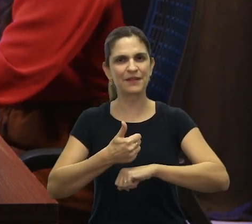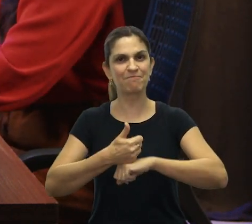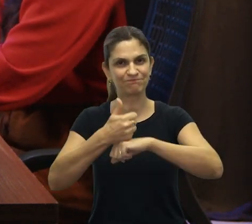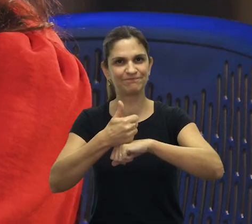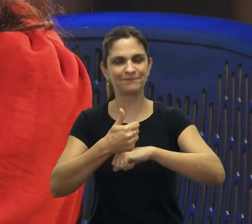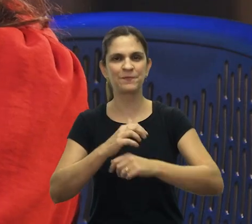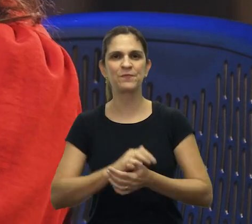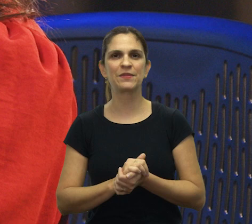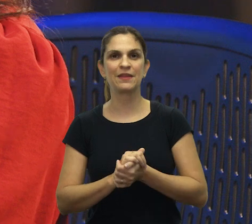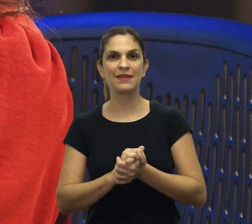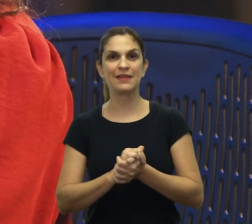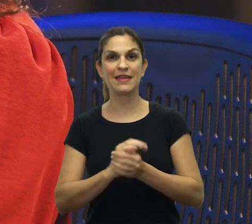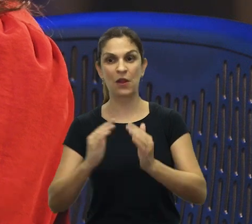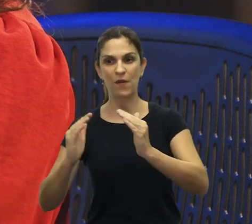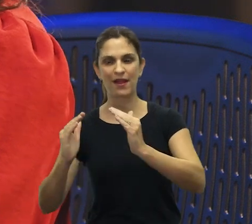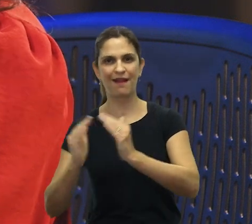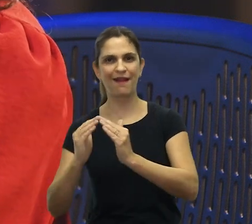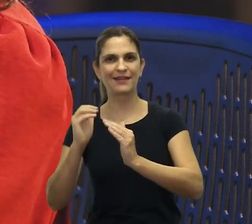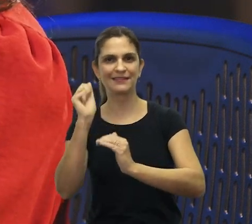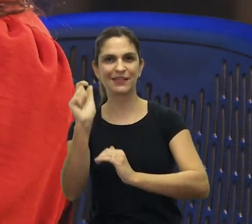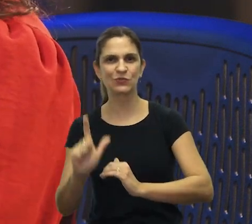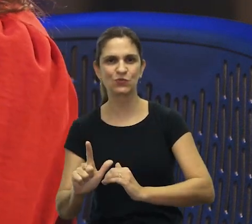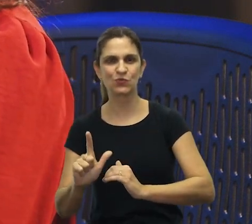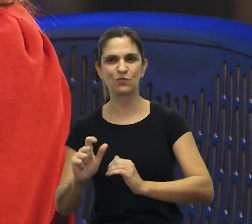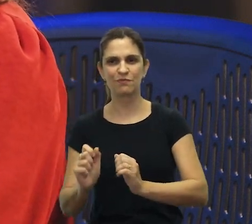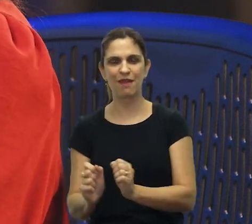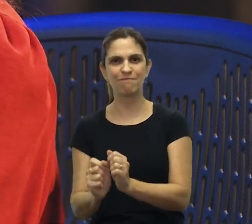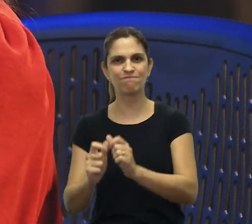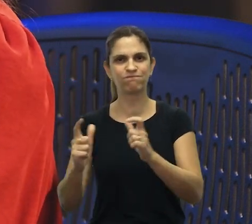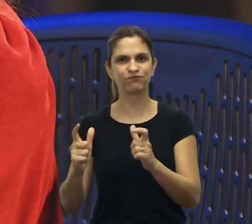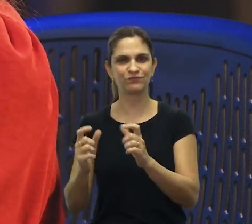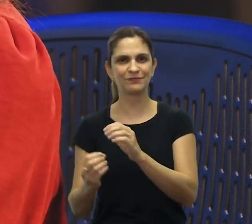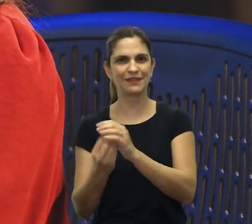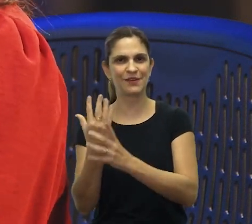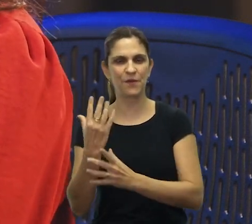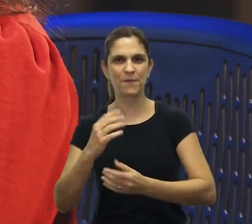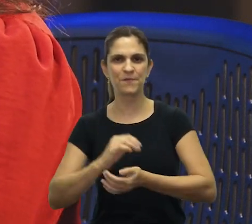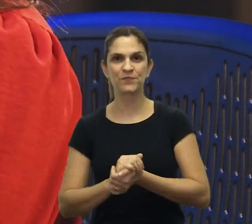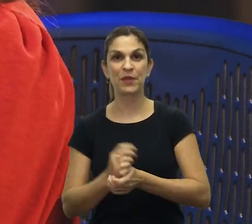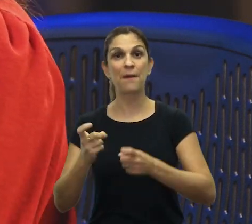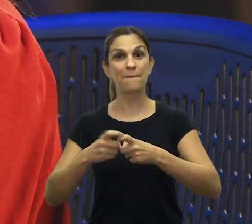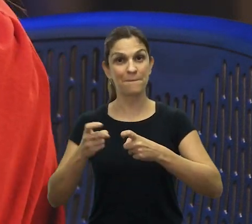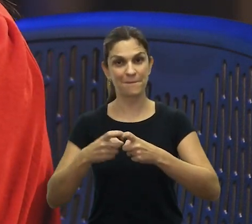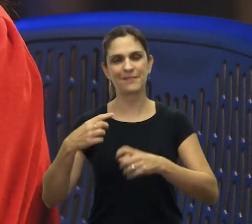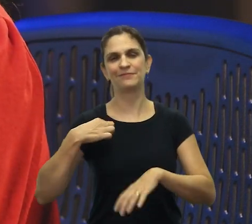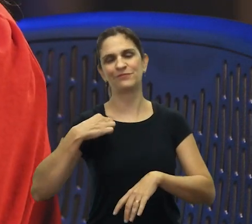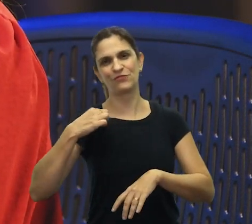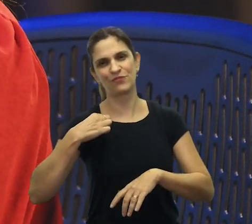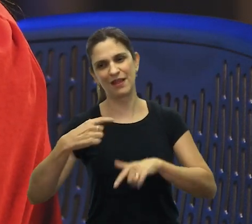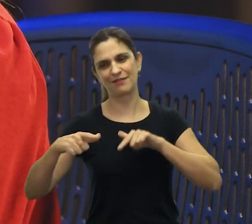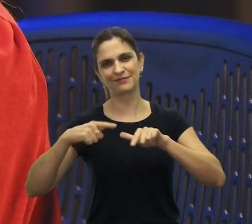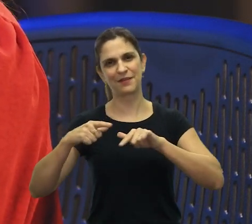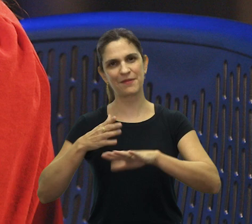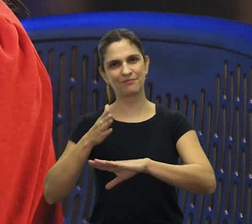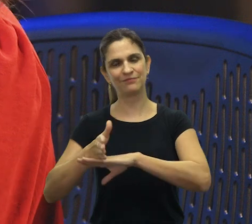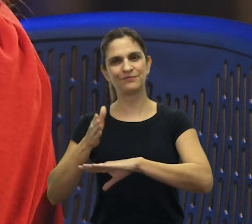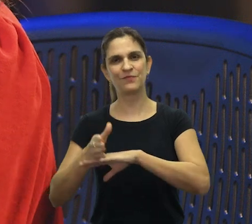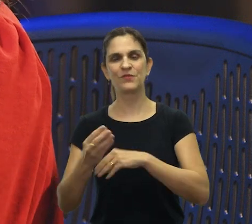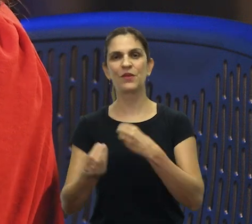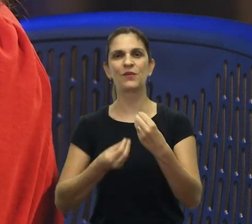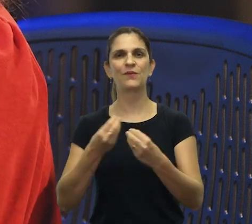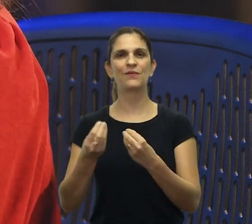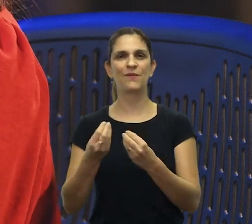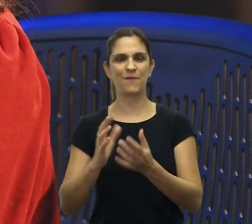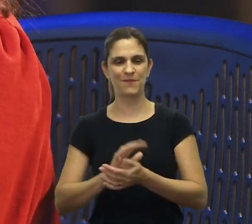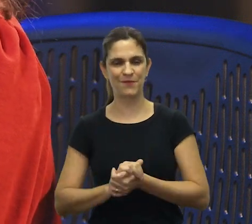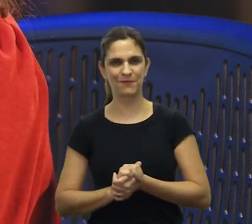agora ampliou esse atendimento para a Casa Azul. Como que está o funcionamento? Médicos voluntários também estão atuando? Como que